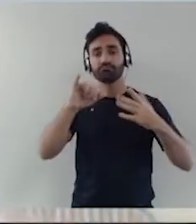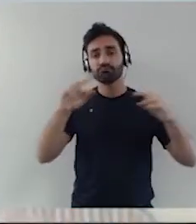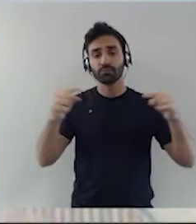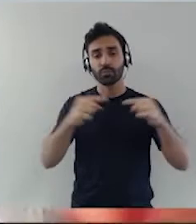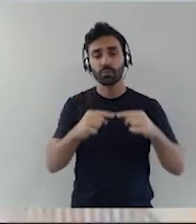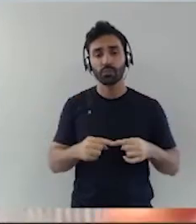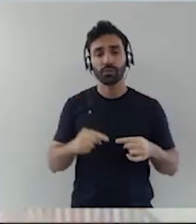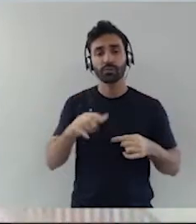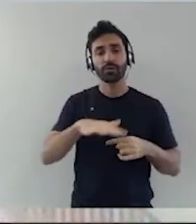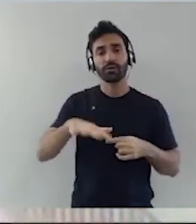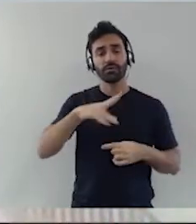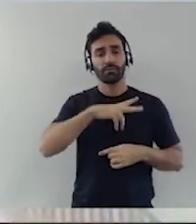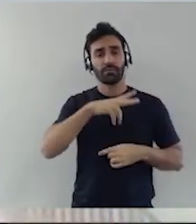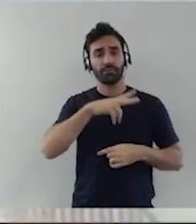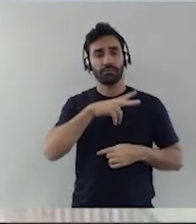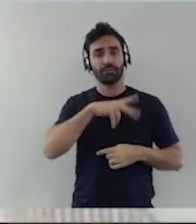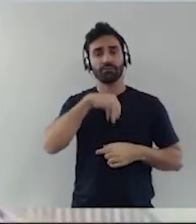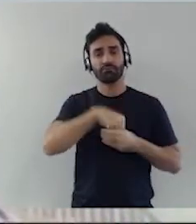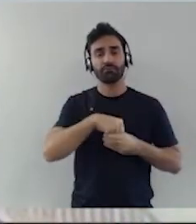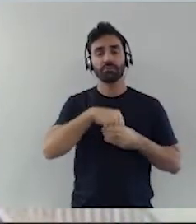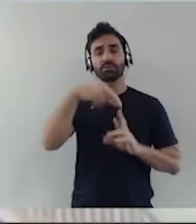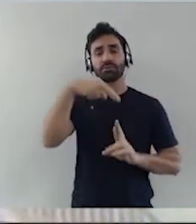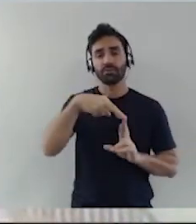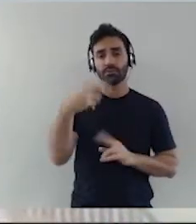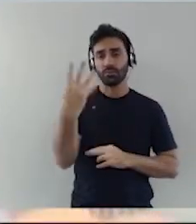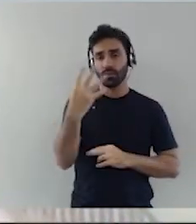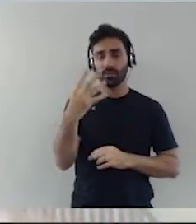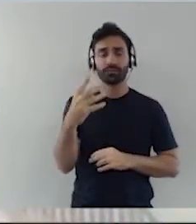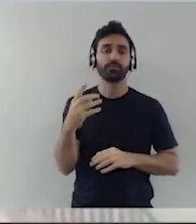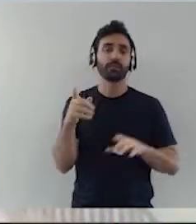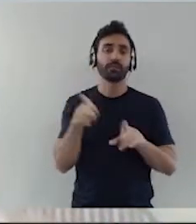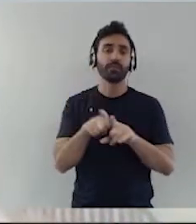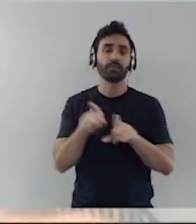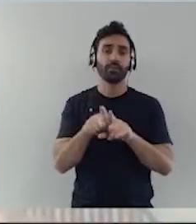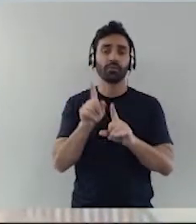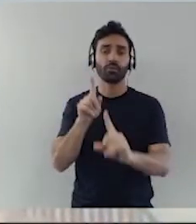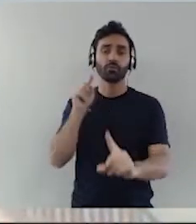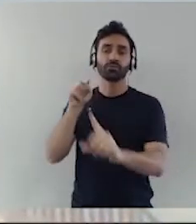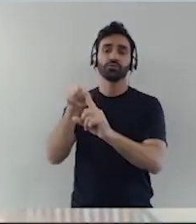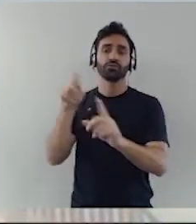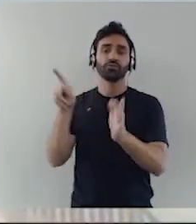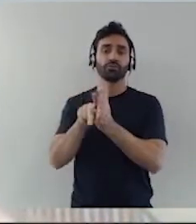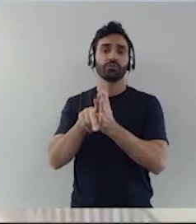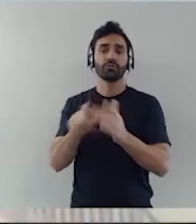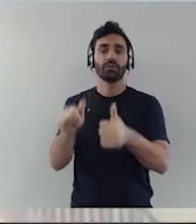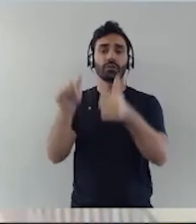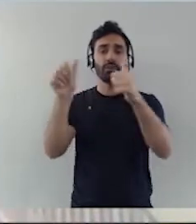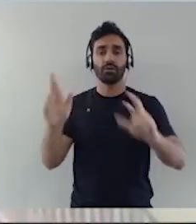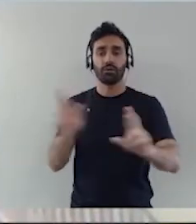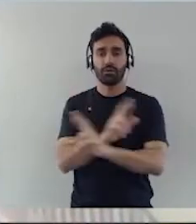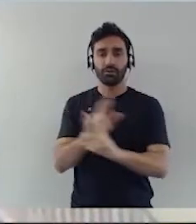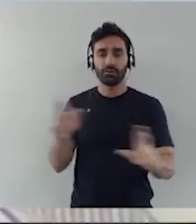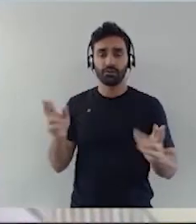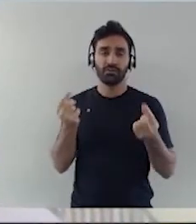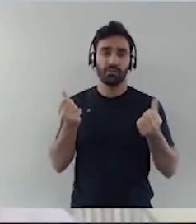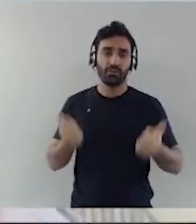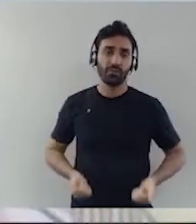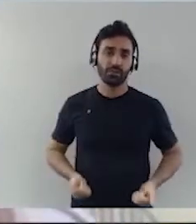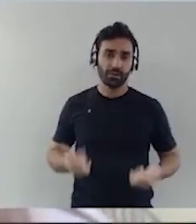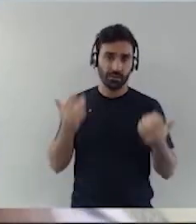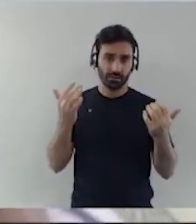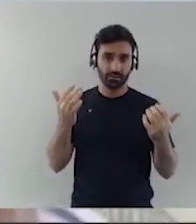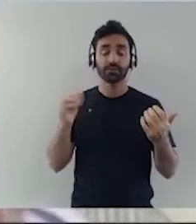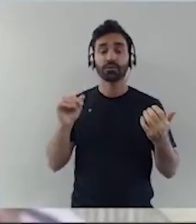setor privado, está lá no inciso 4º. Quando ele vincula o objetivo da melhor relação entre custos e benefícios a